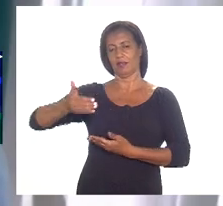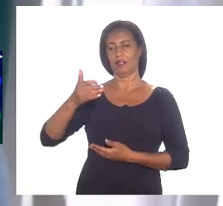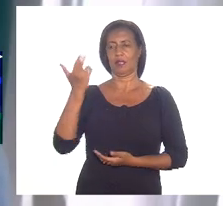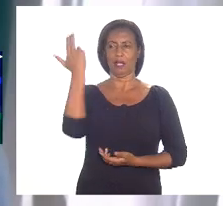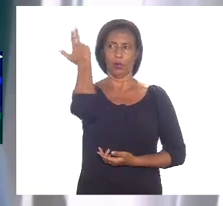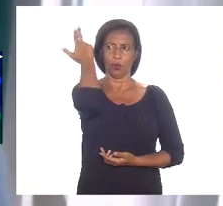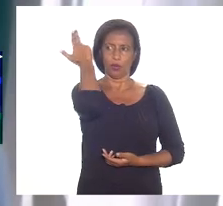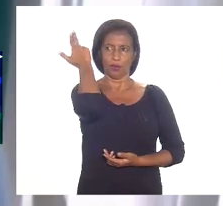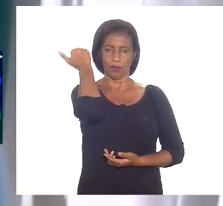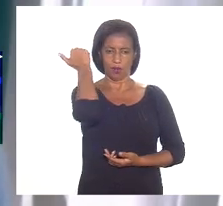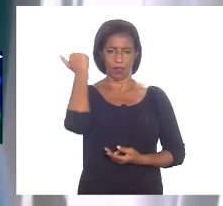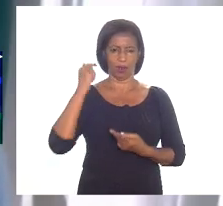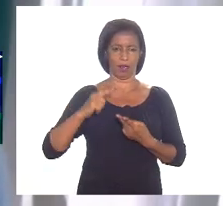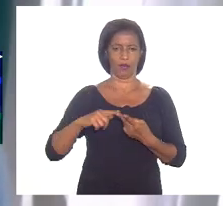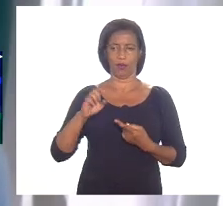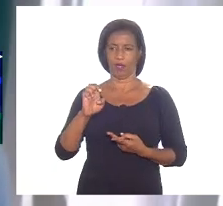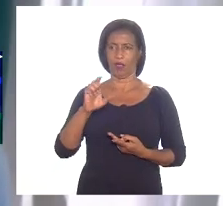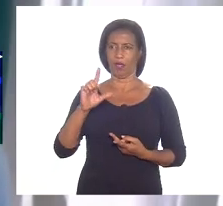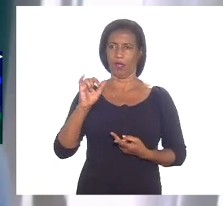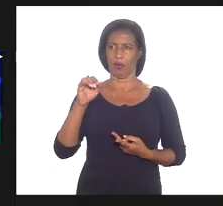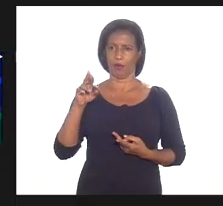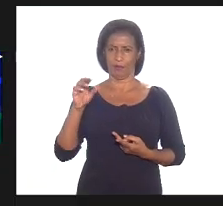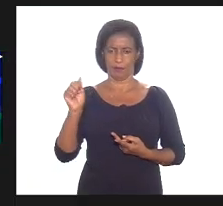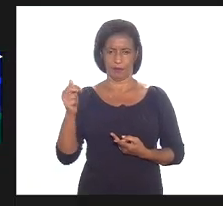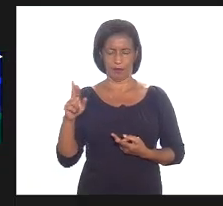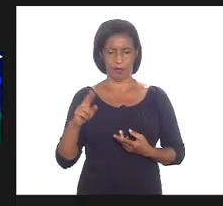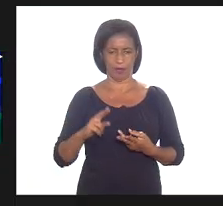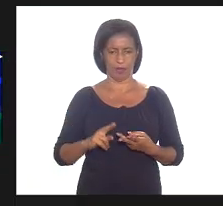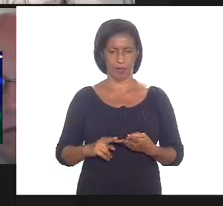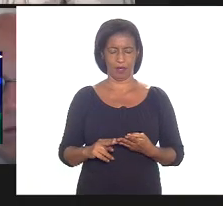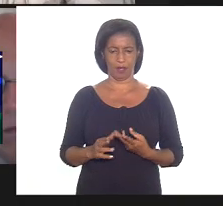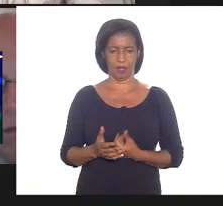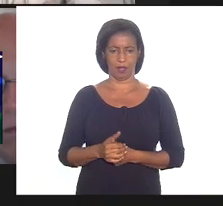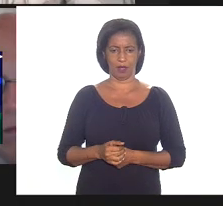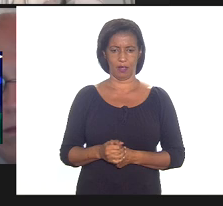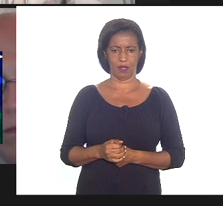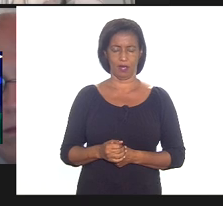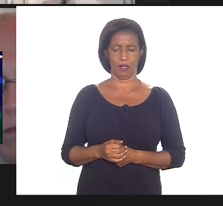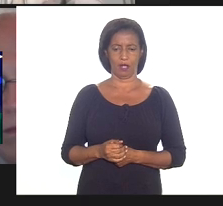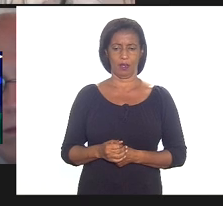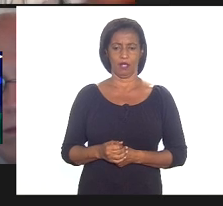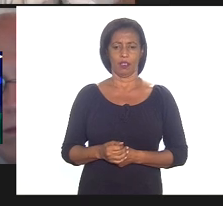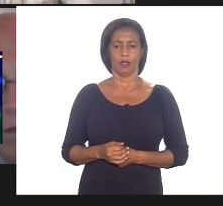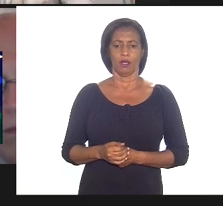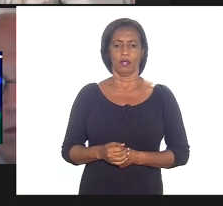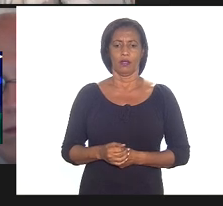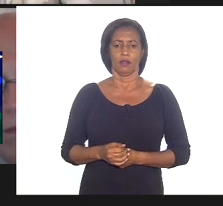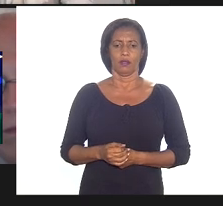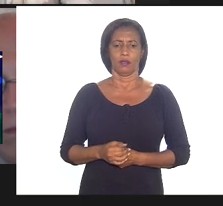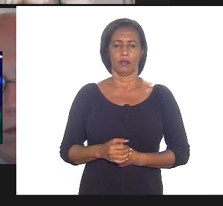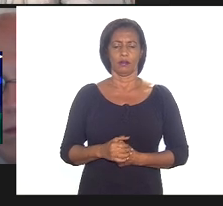William Amaral Flávio é aqui de tomaram o presidente para discutir Rodrigo Amorim